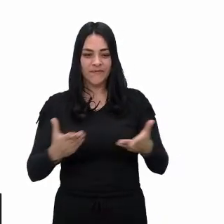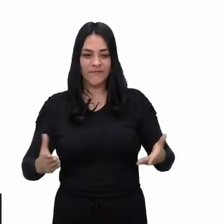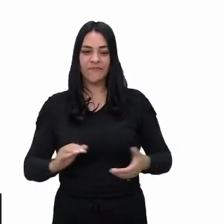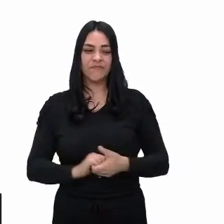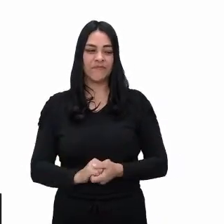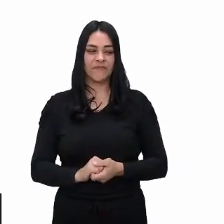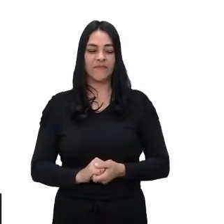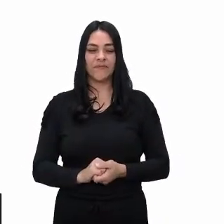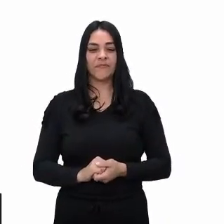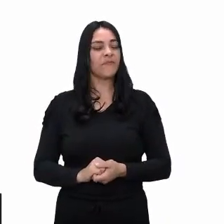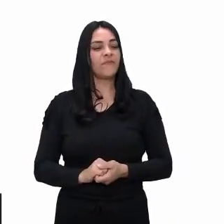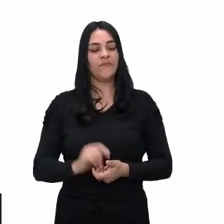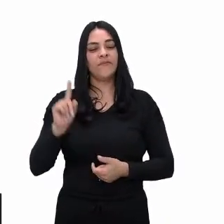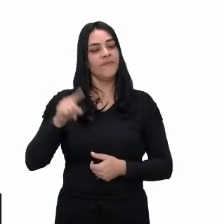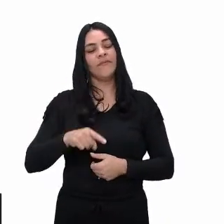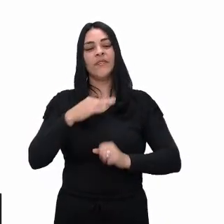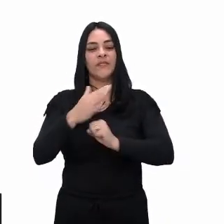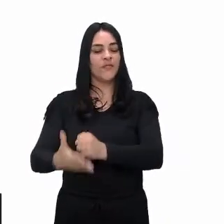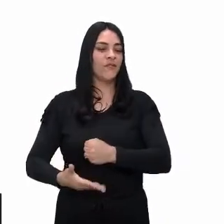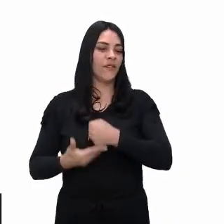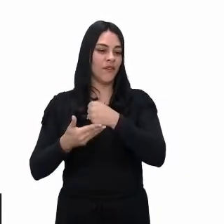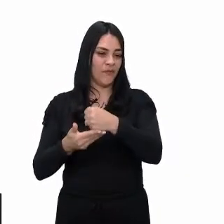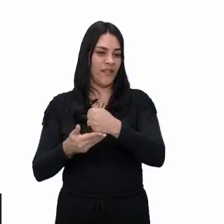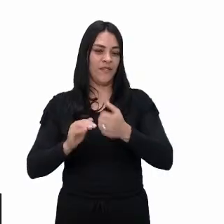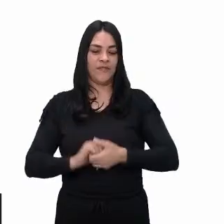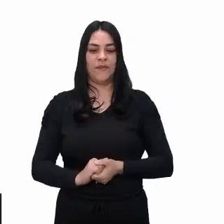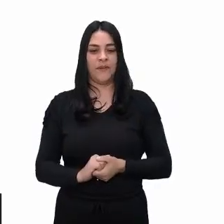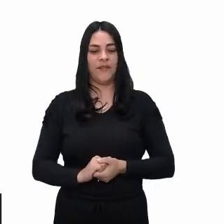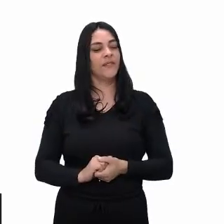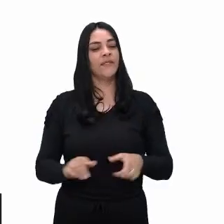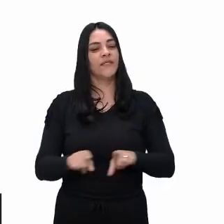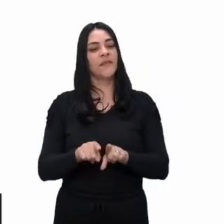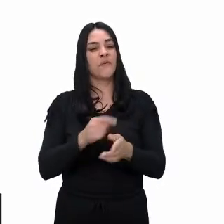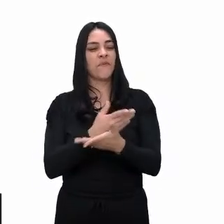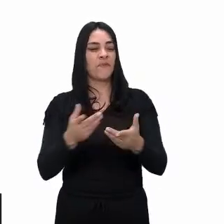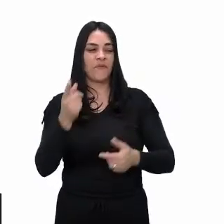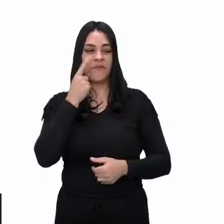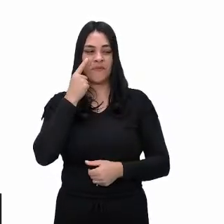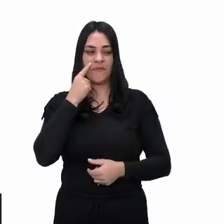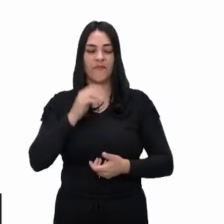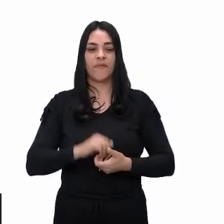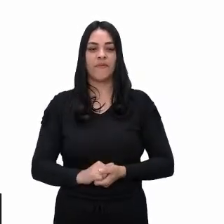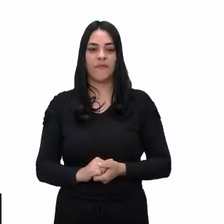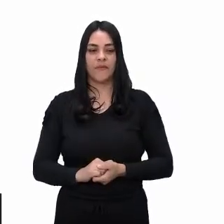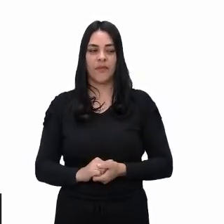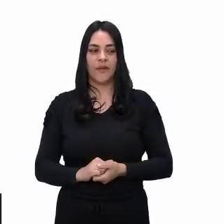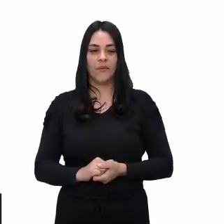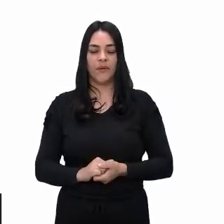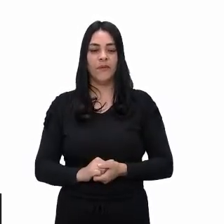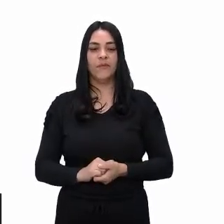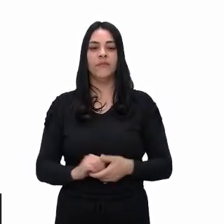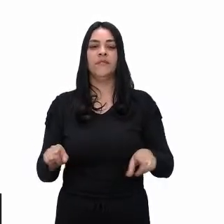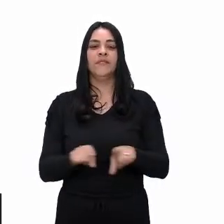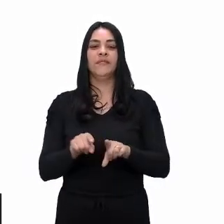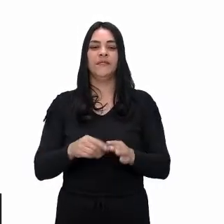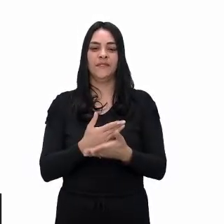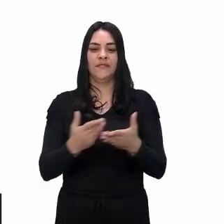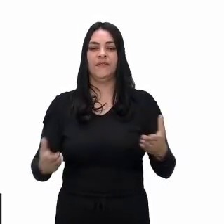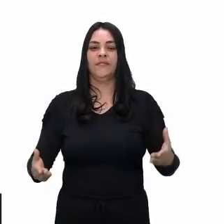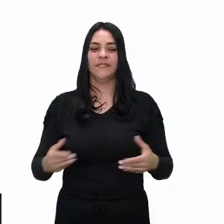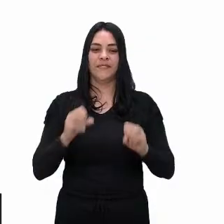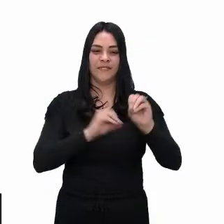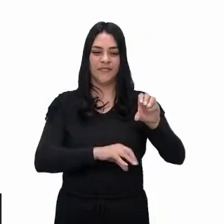e também com a sustentabilidade. Hoje nós já promovemos mais de 400 atividades de educação ambiental,